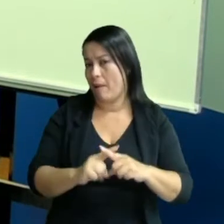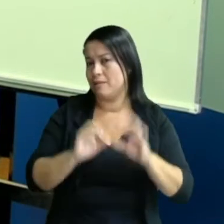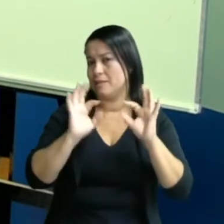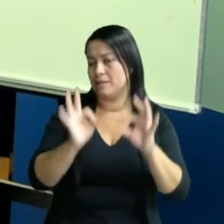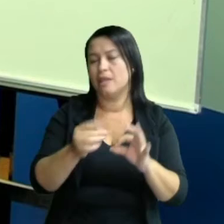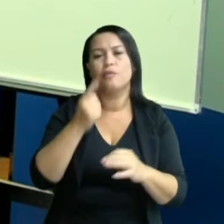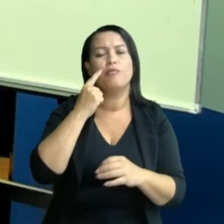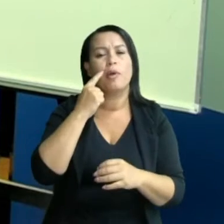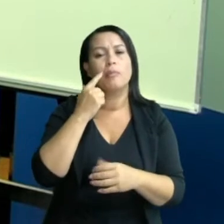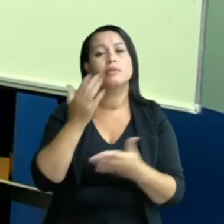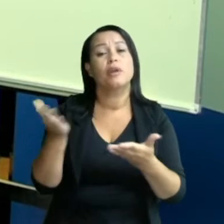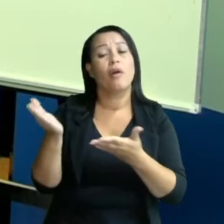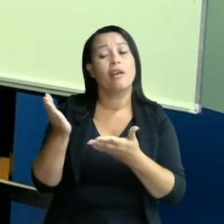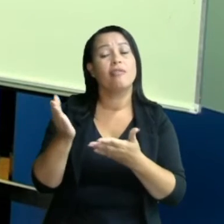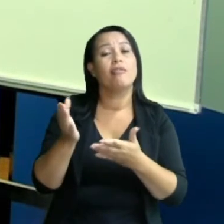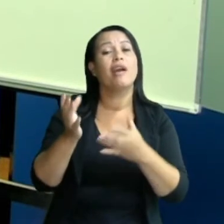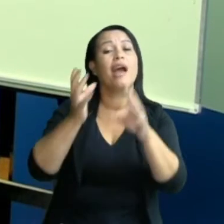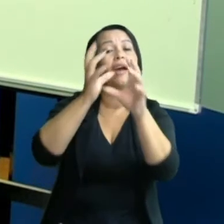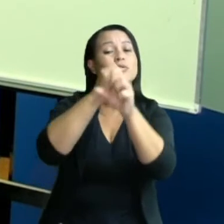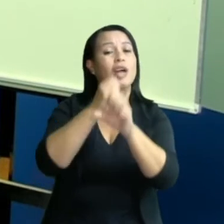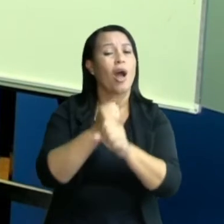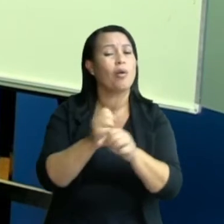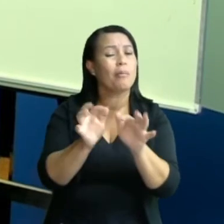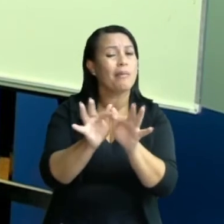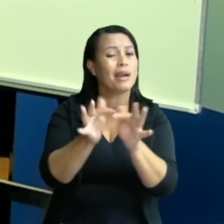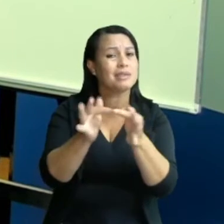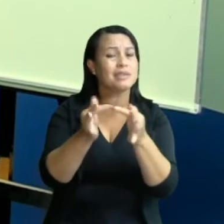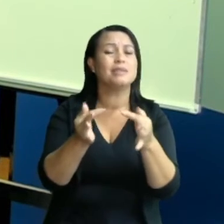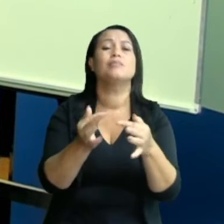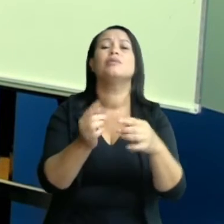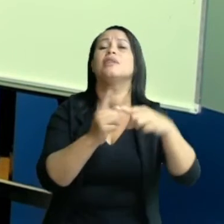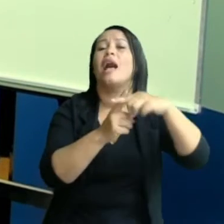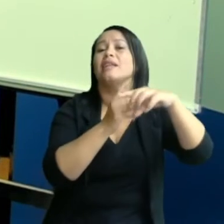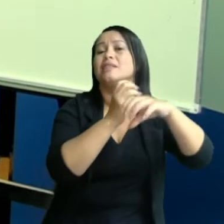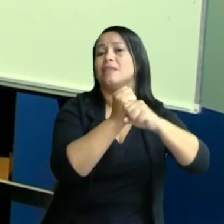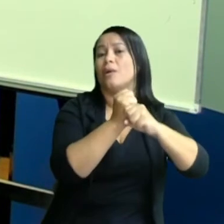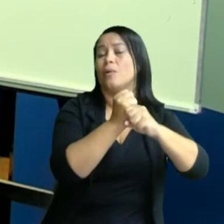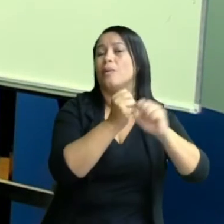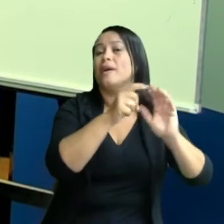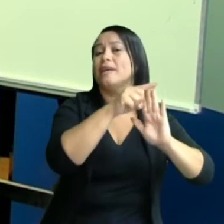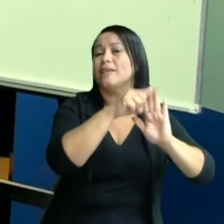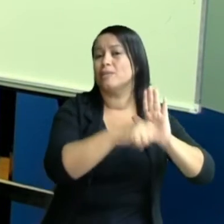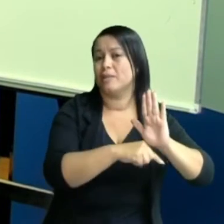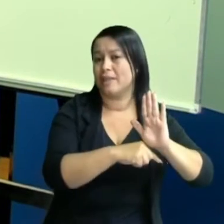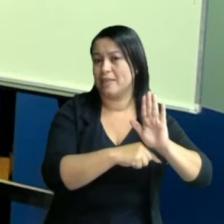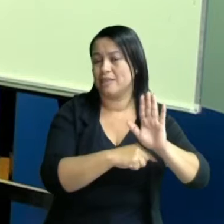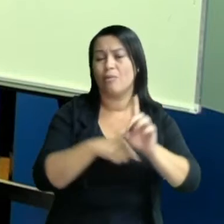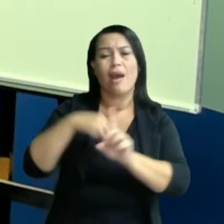vamos para as operações mais simples. Adição e subtração com